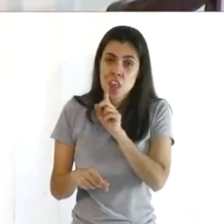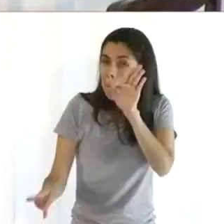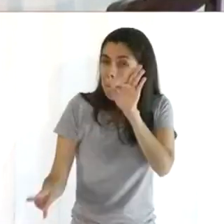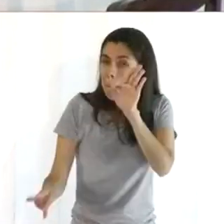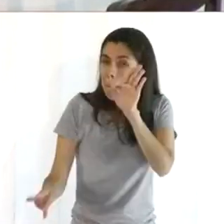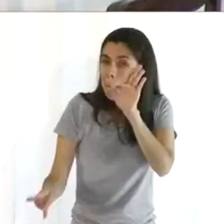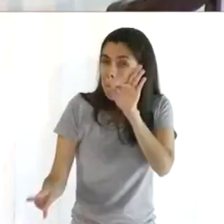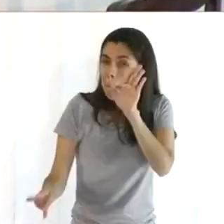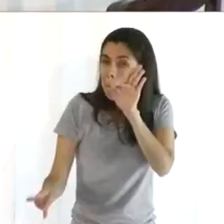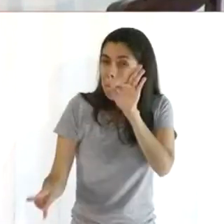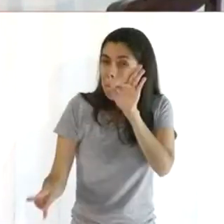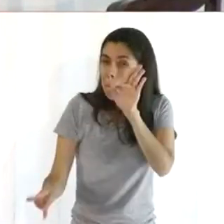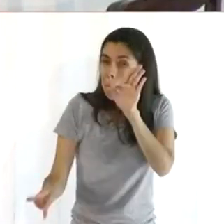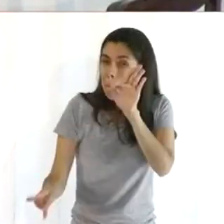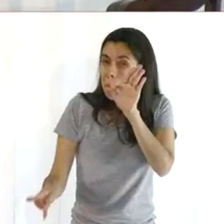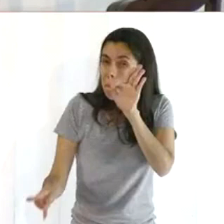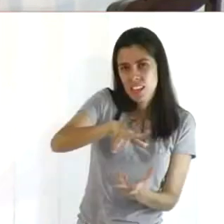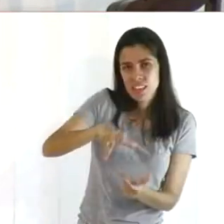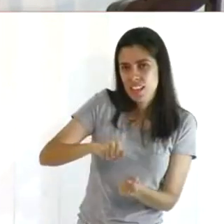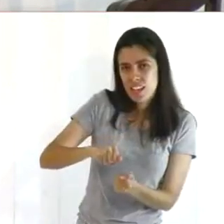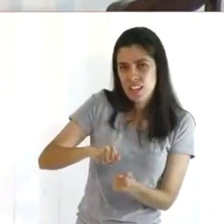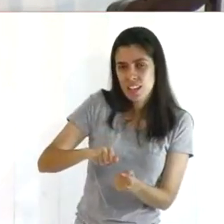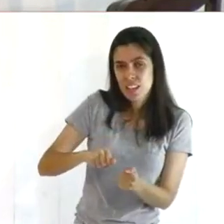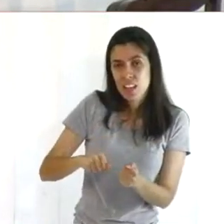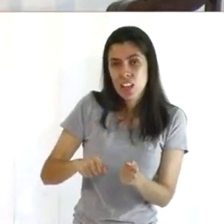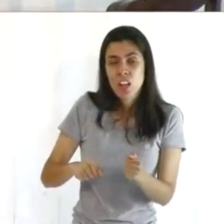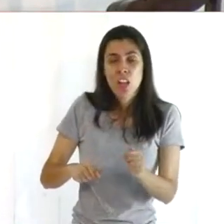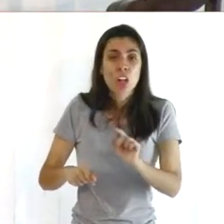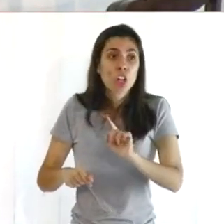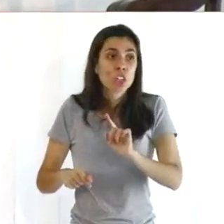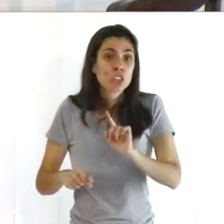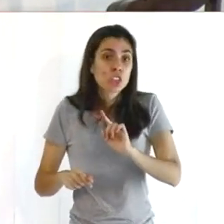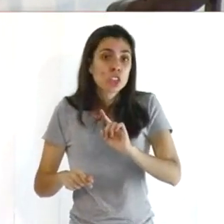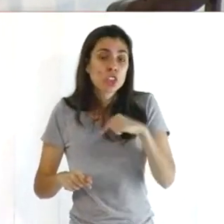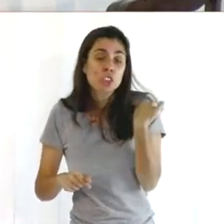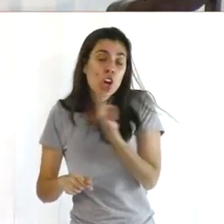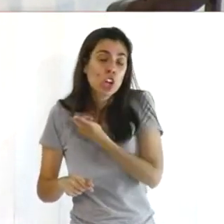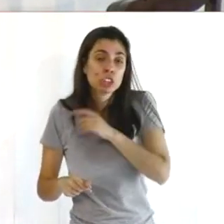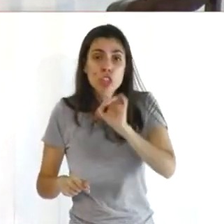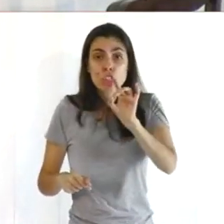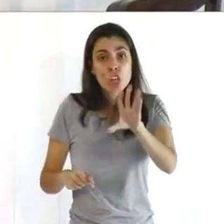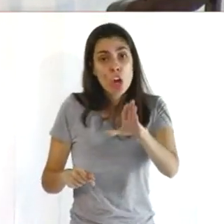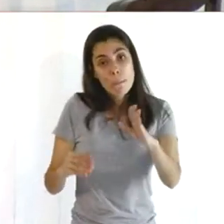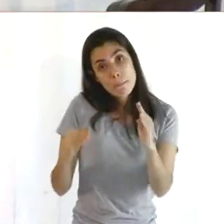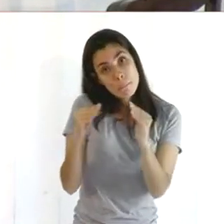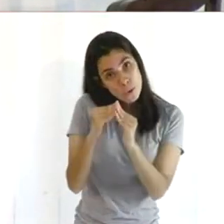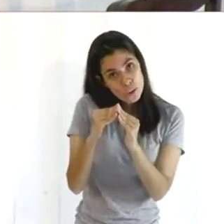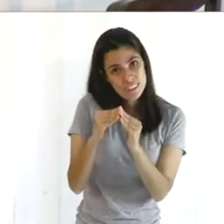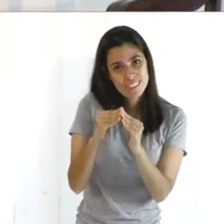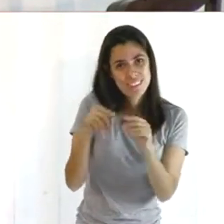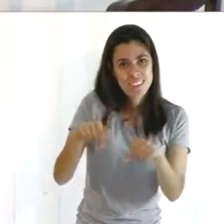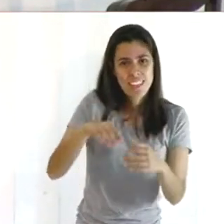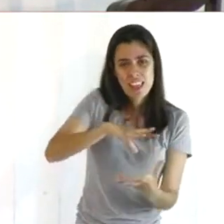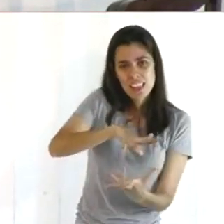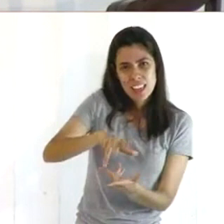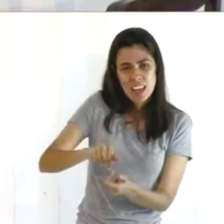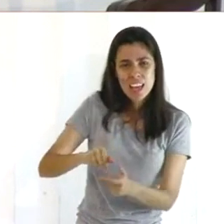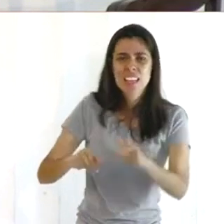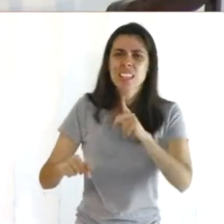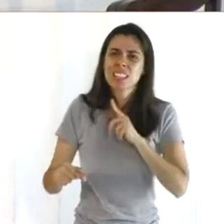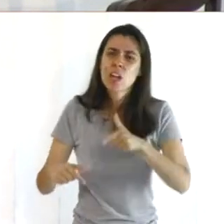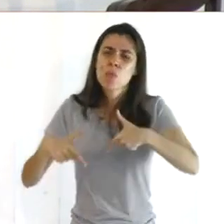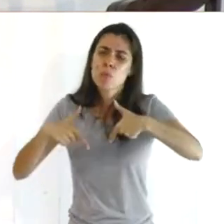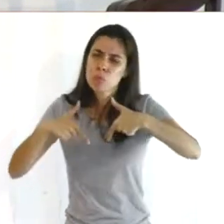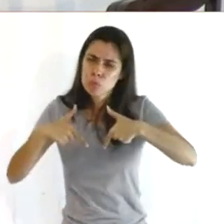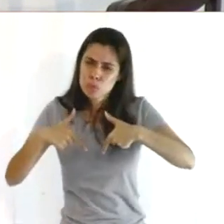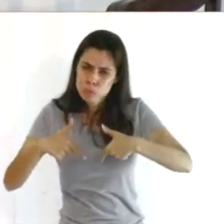sua presença, e nós certamente às vezes passaremos por lutas, por dificuldades, por enfermidades. O